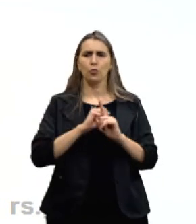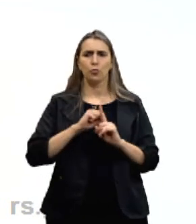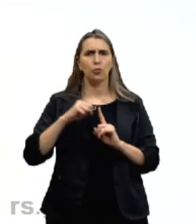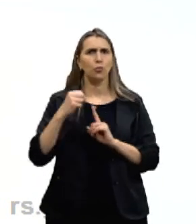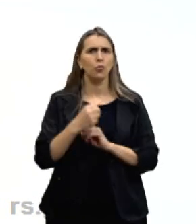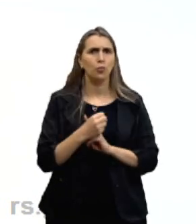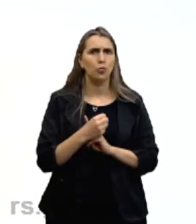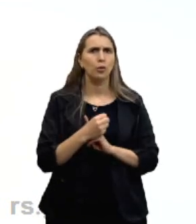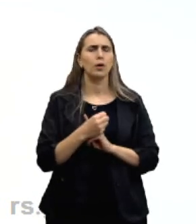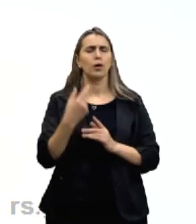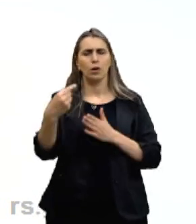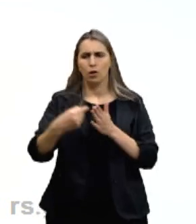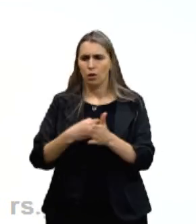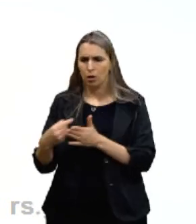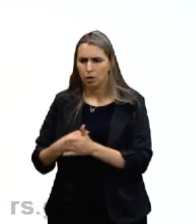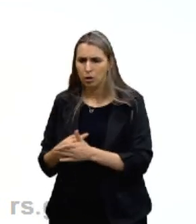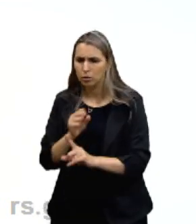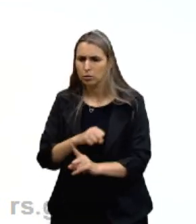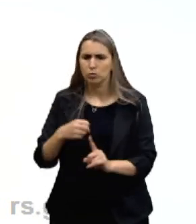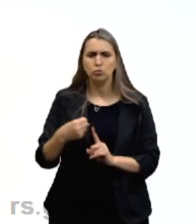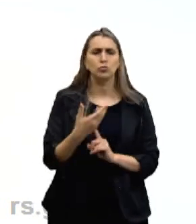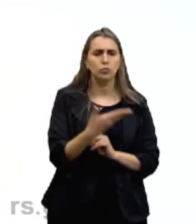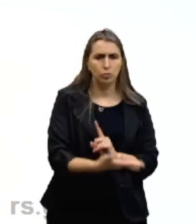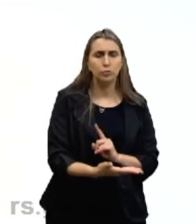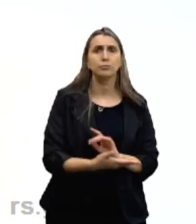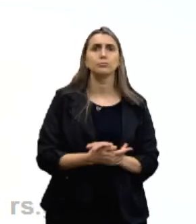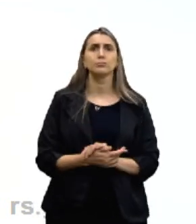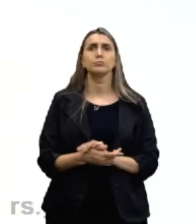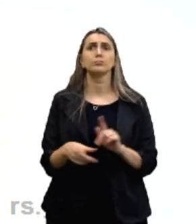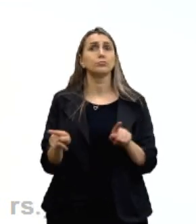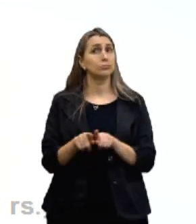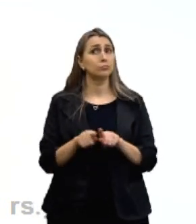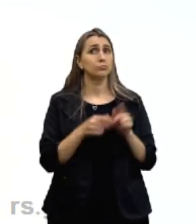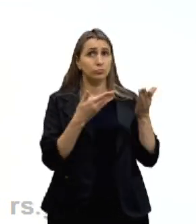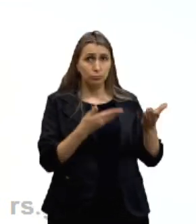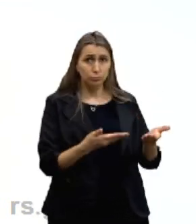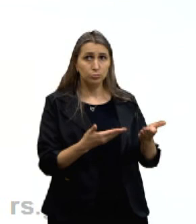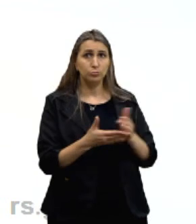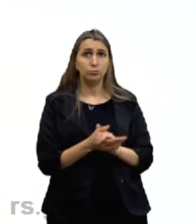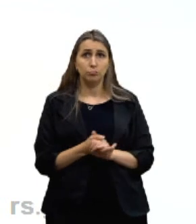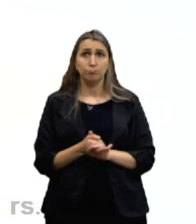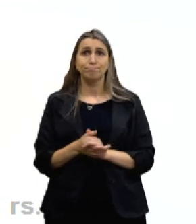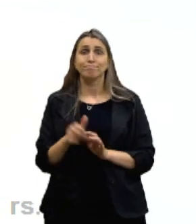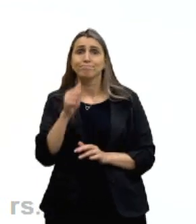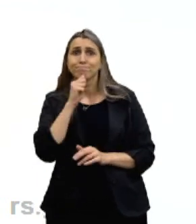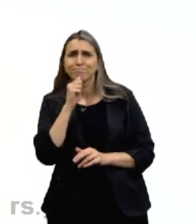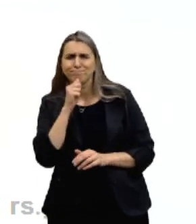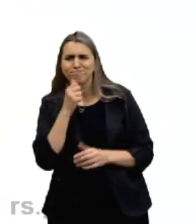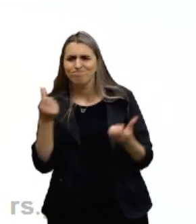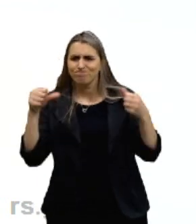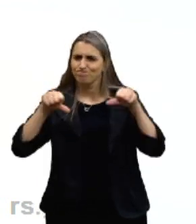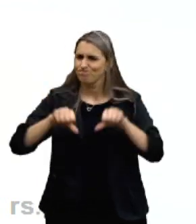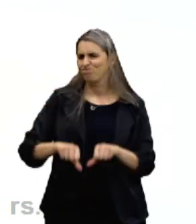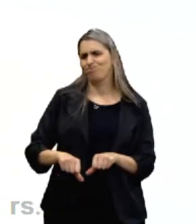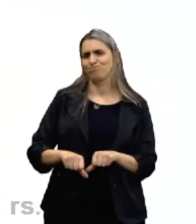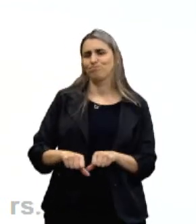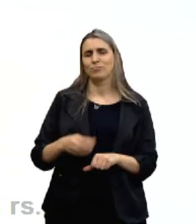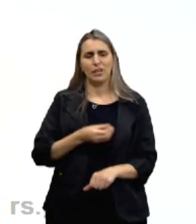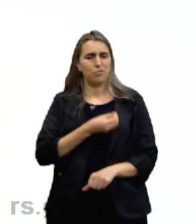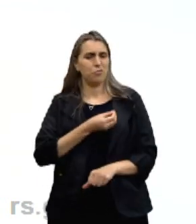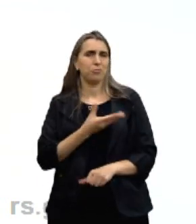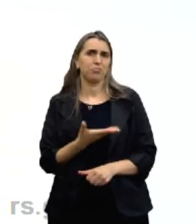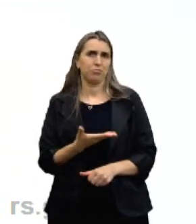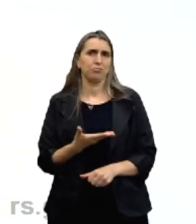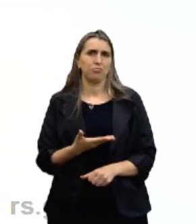essa questão relacionada aos questionamentos dessa sociedade aqui há ainda um pessimismo em relação à